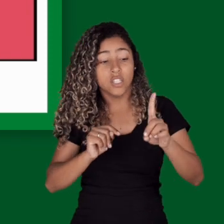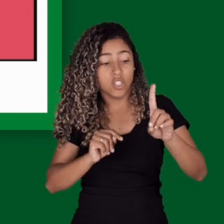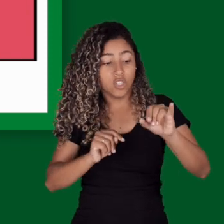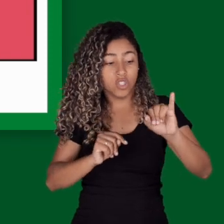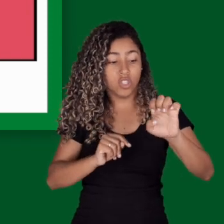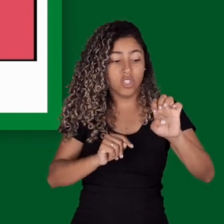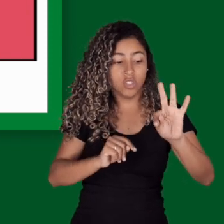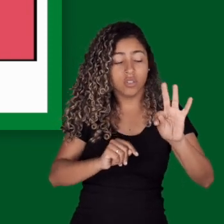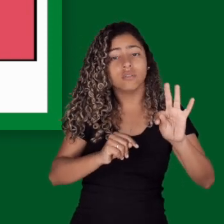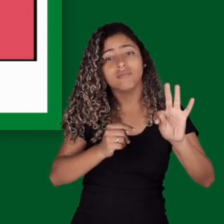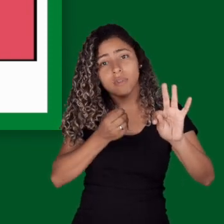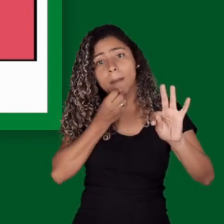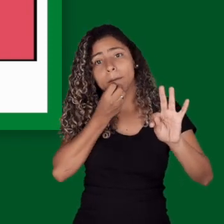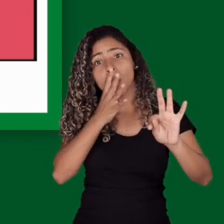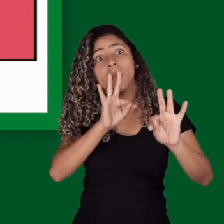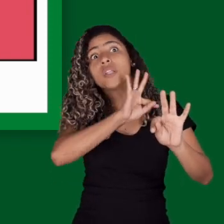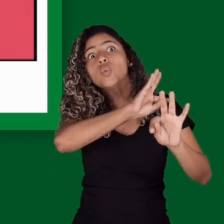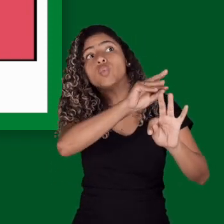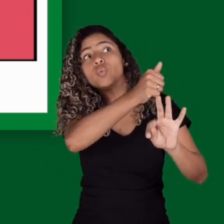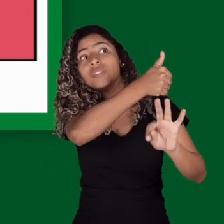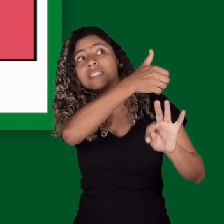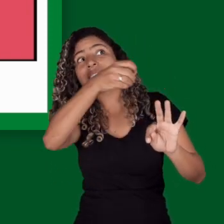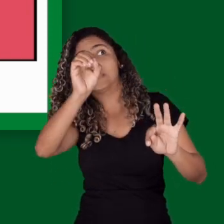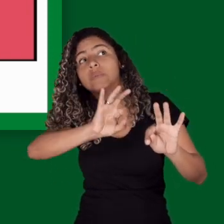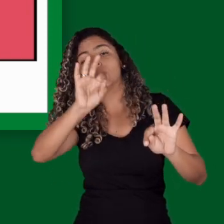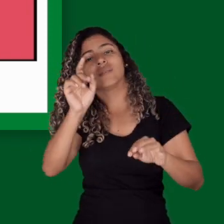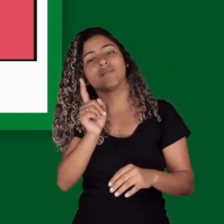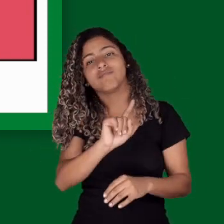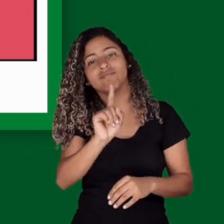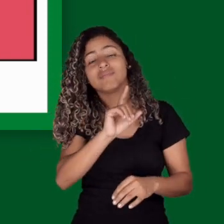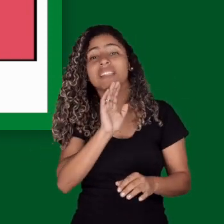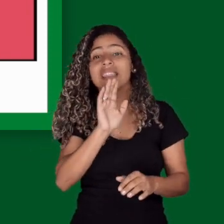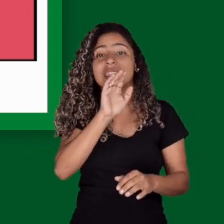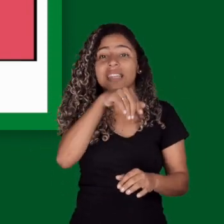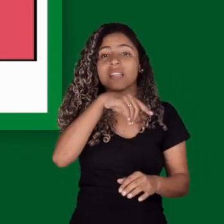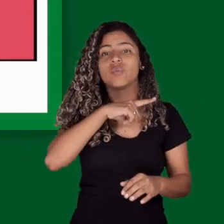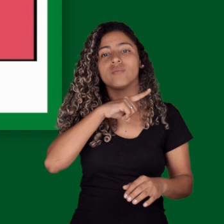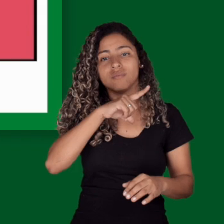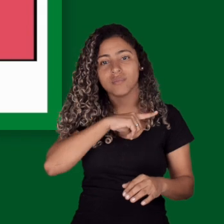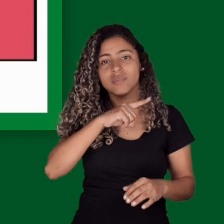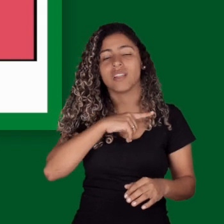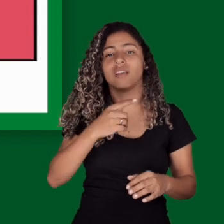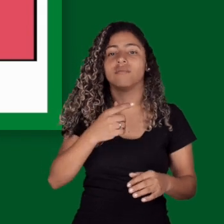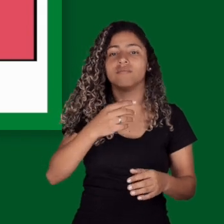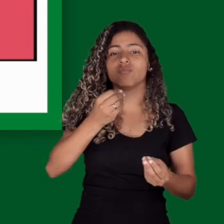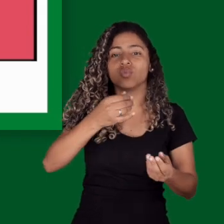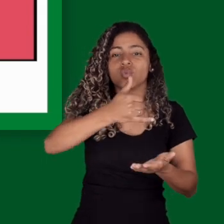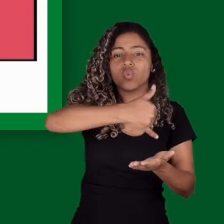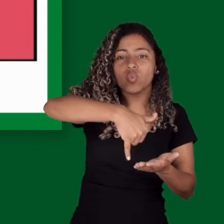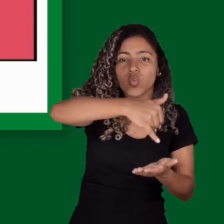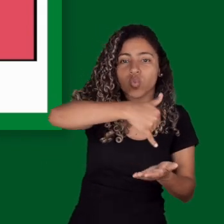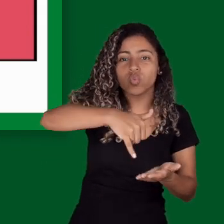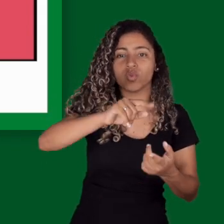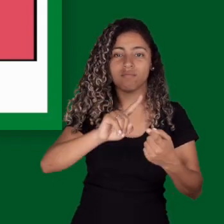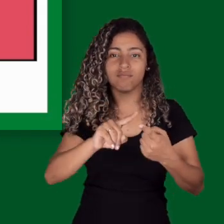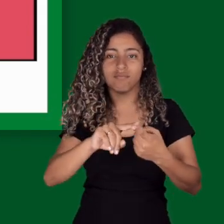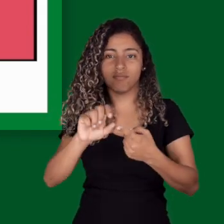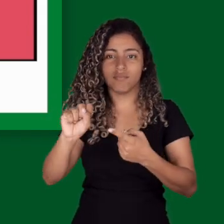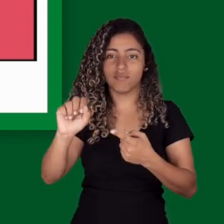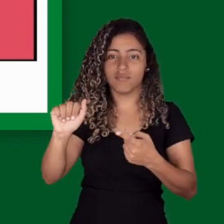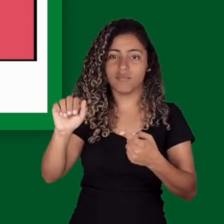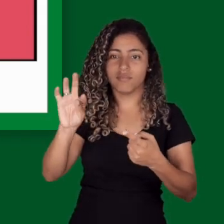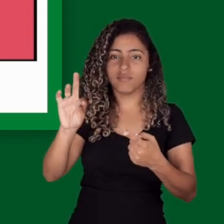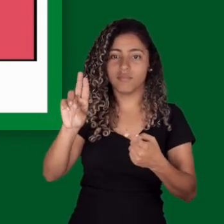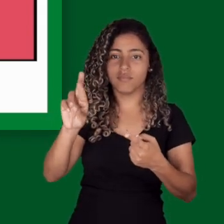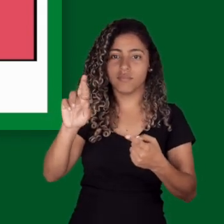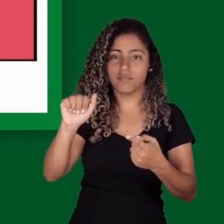sempre, né? Apesar deles não terem açúcar, eles possuem uma grande quantidade de gordura saturada e hidrogenada. A gordura